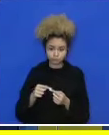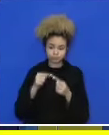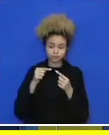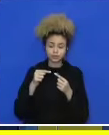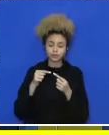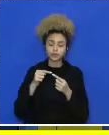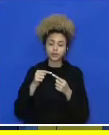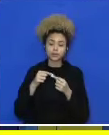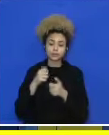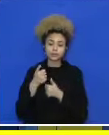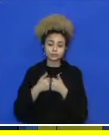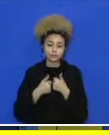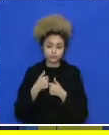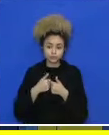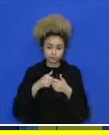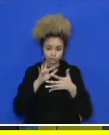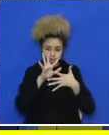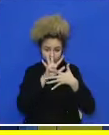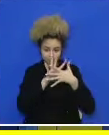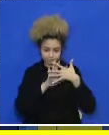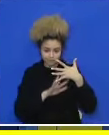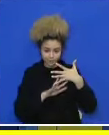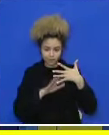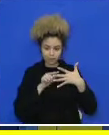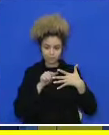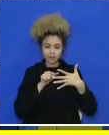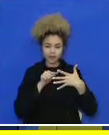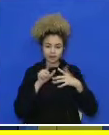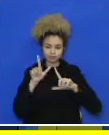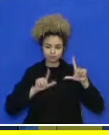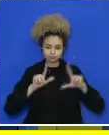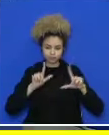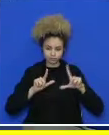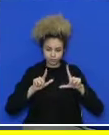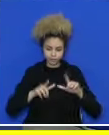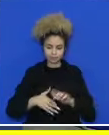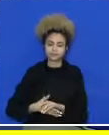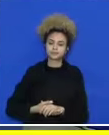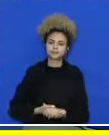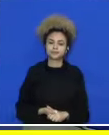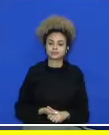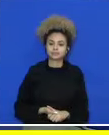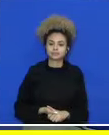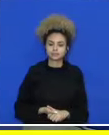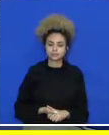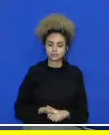futebol conforme a tabela de times exposta na tela da TV.